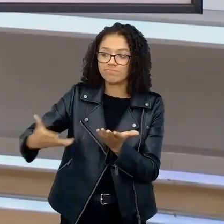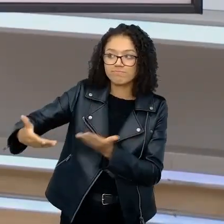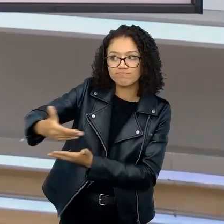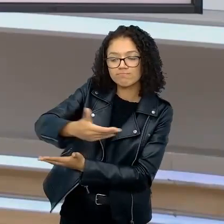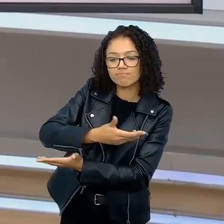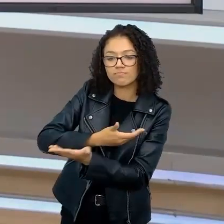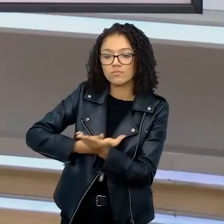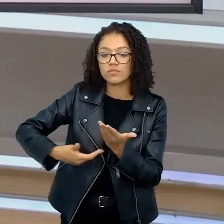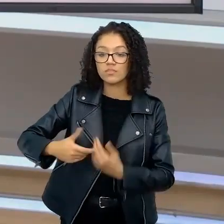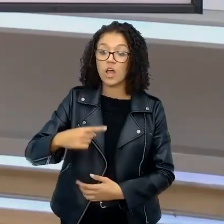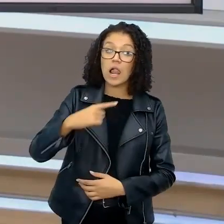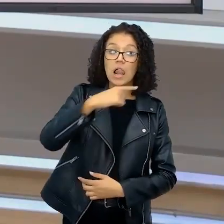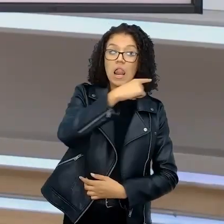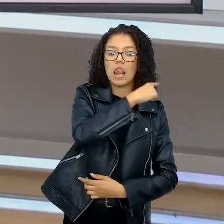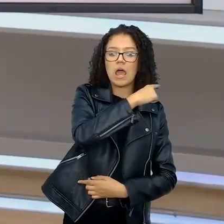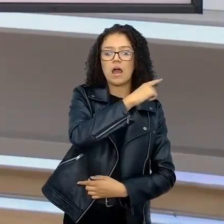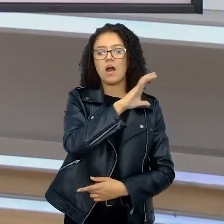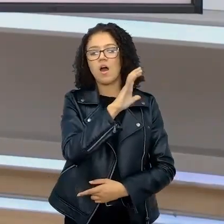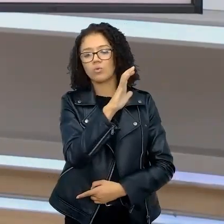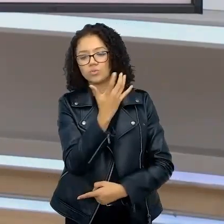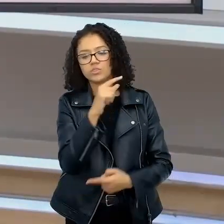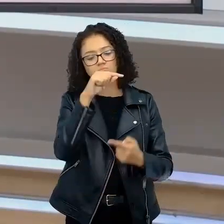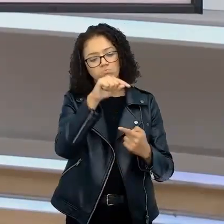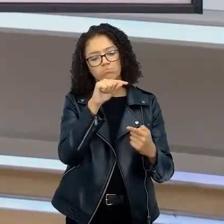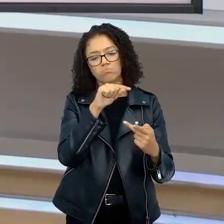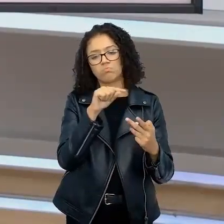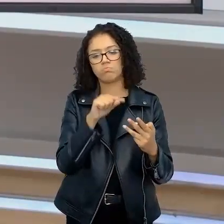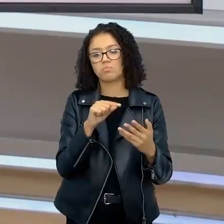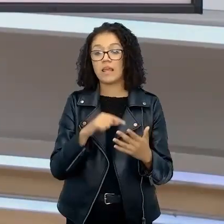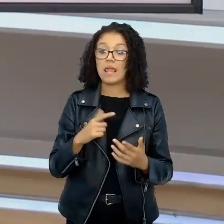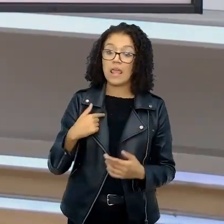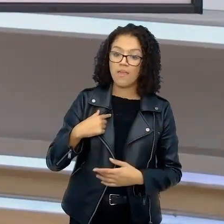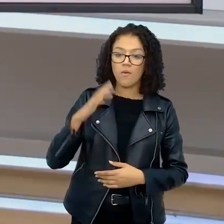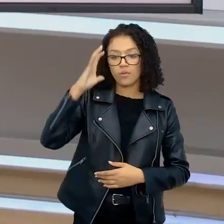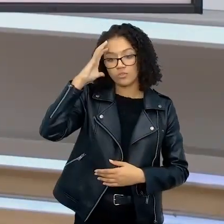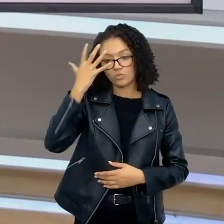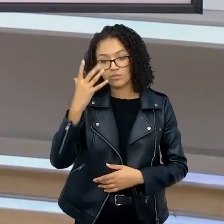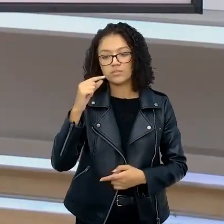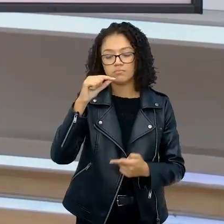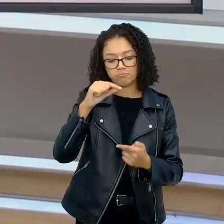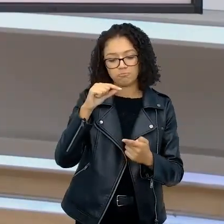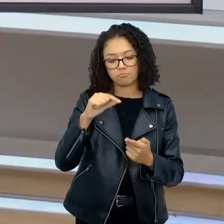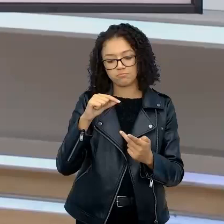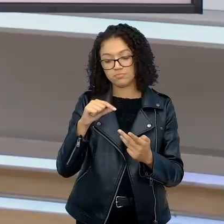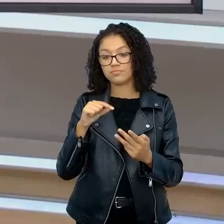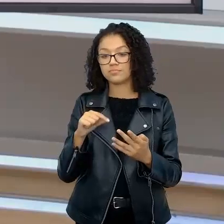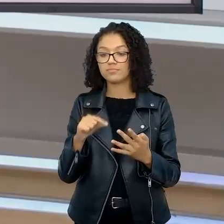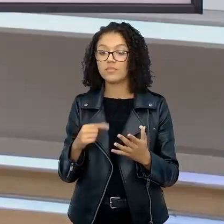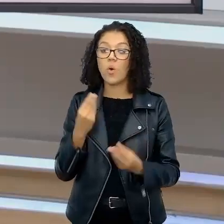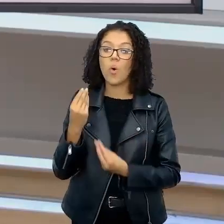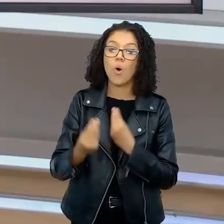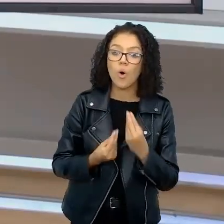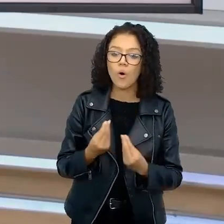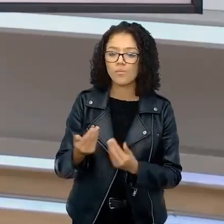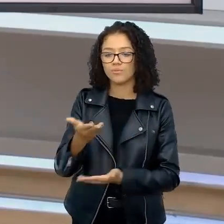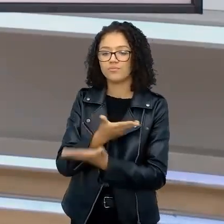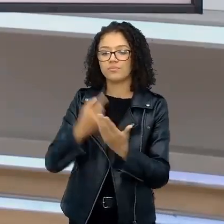naquele território, naquele município, e o que a gente pode fazer para melhorar esse atendimento dessas crianças e adolescentes.